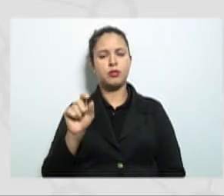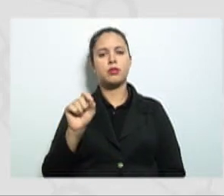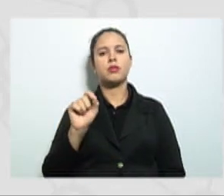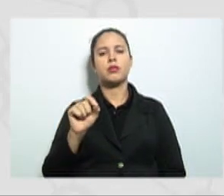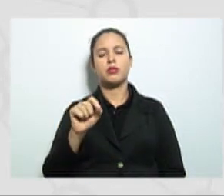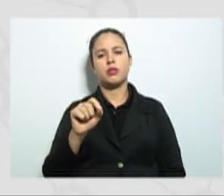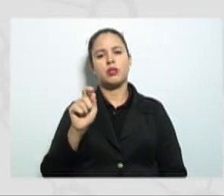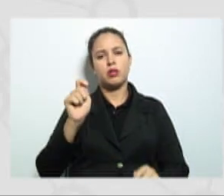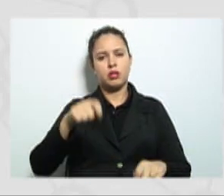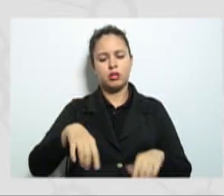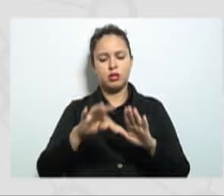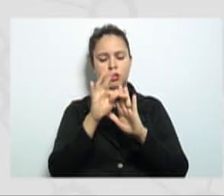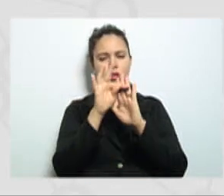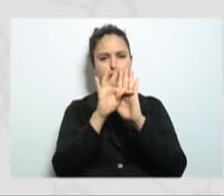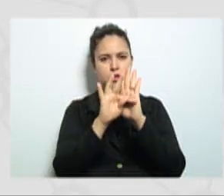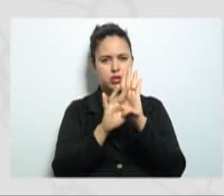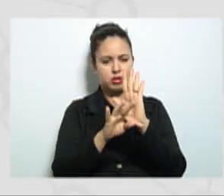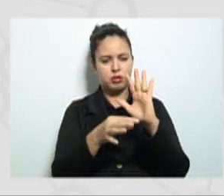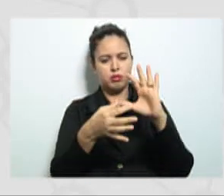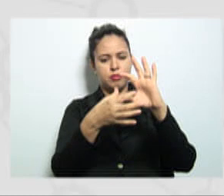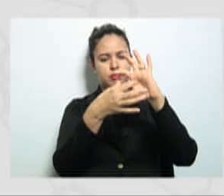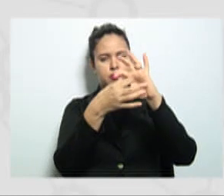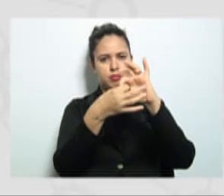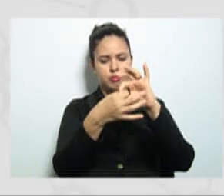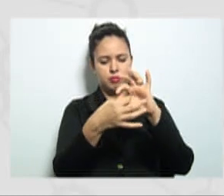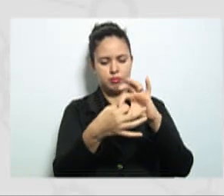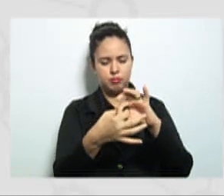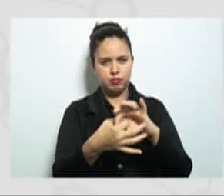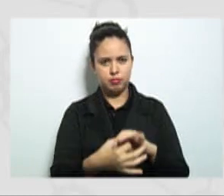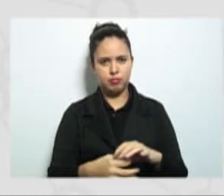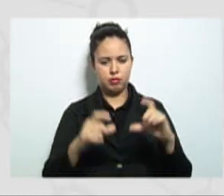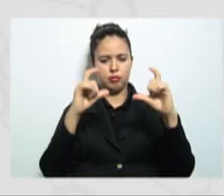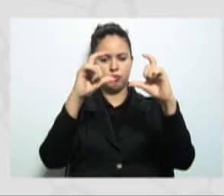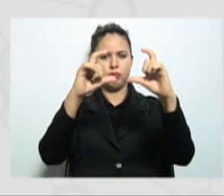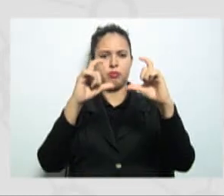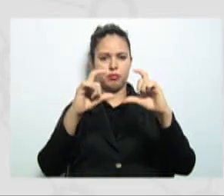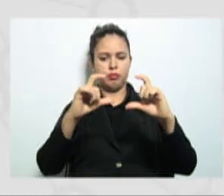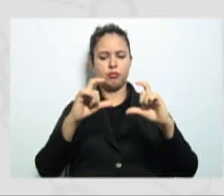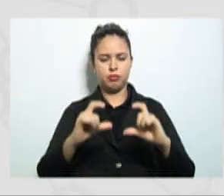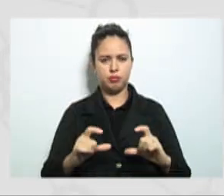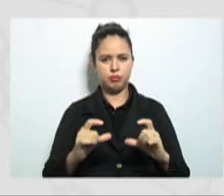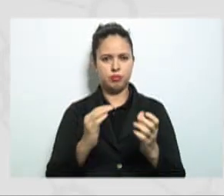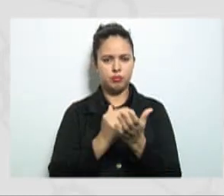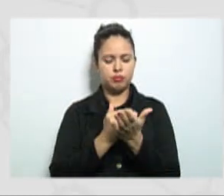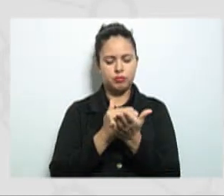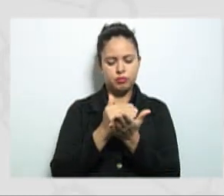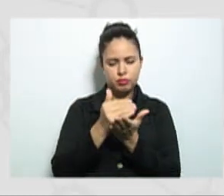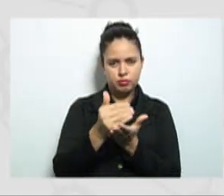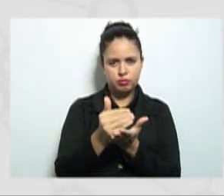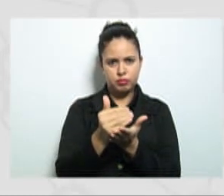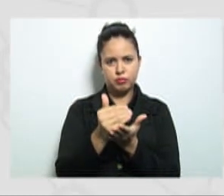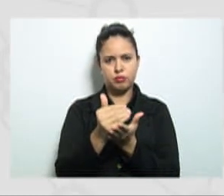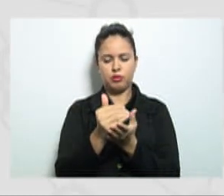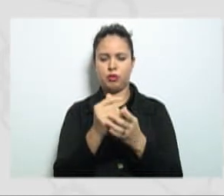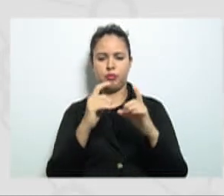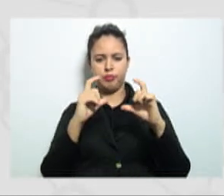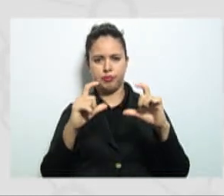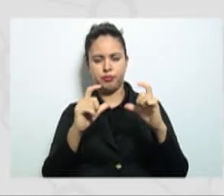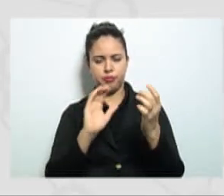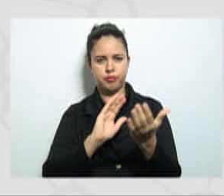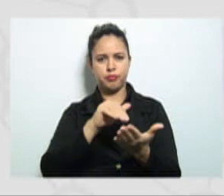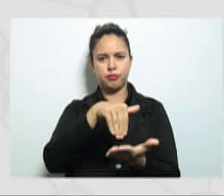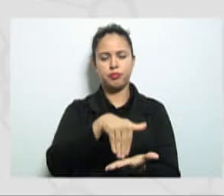Ela garante a relação entre as partes do texto, o texto que deve ter começo, meio e fim, que nós já estudamos também.